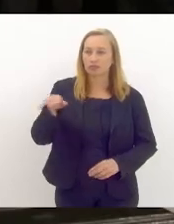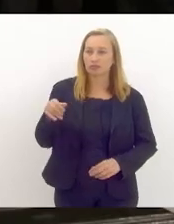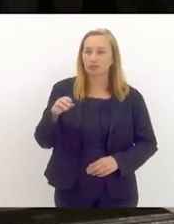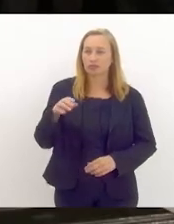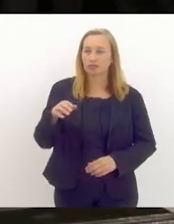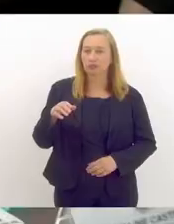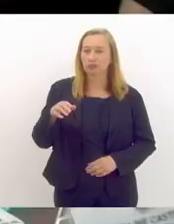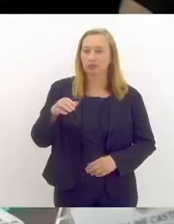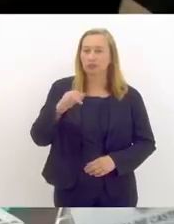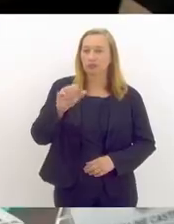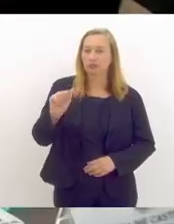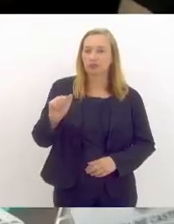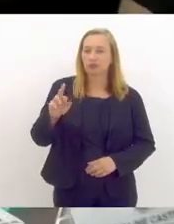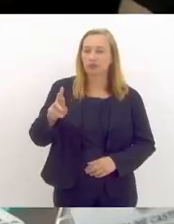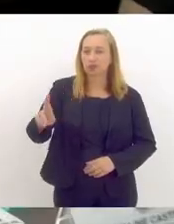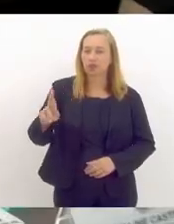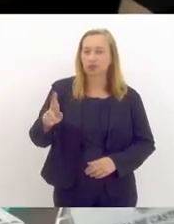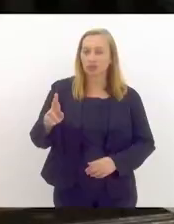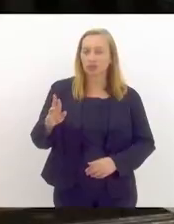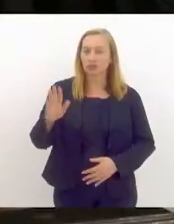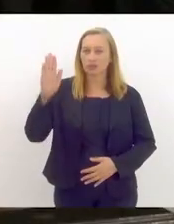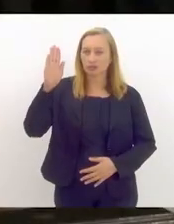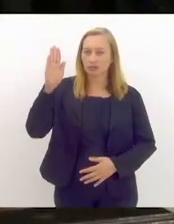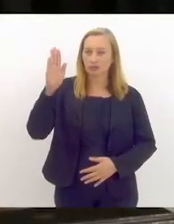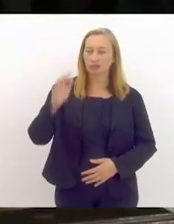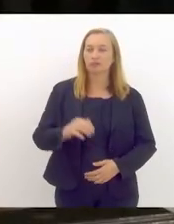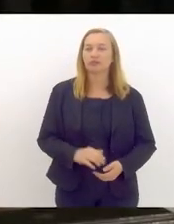Assim o prometo.